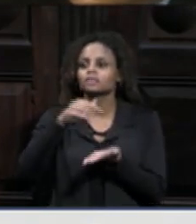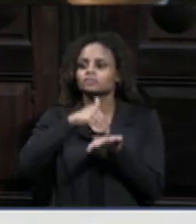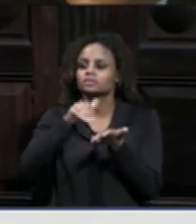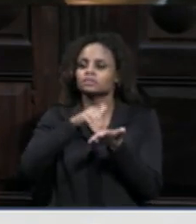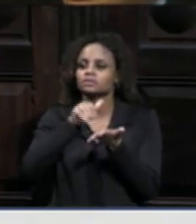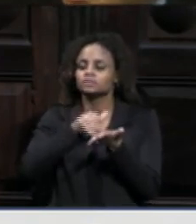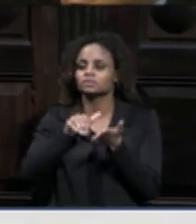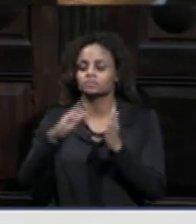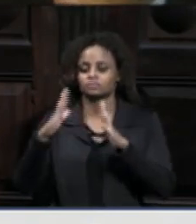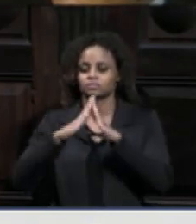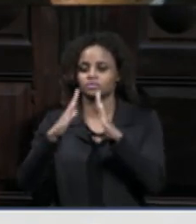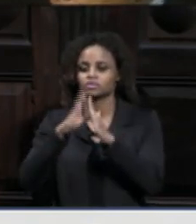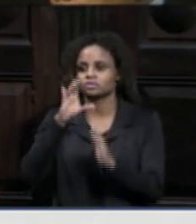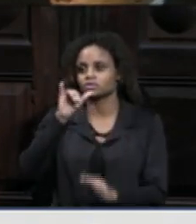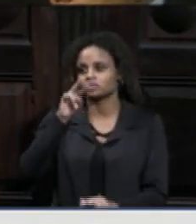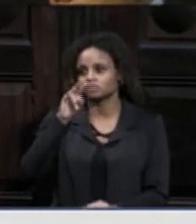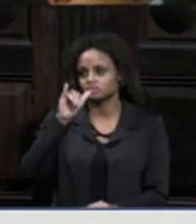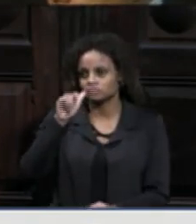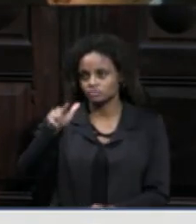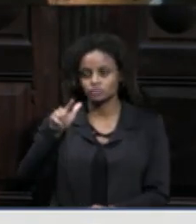mandou projeto de cota.